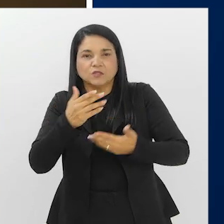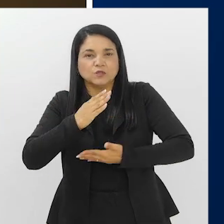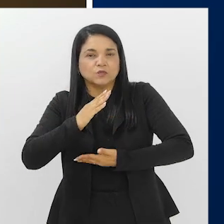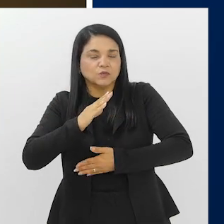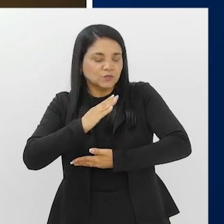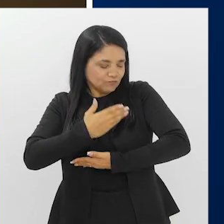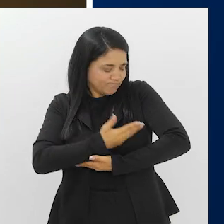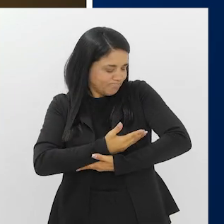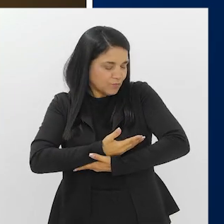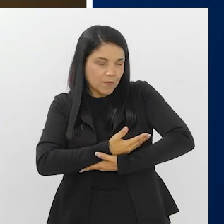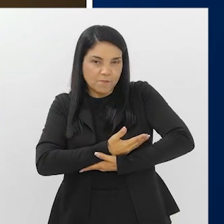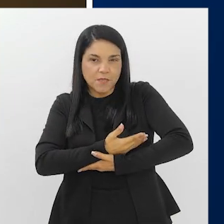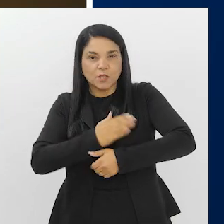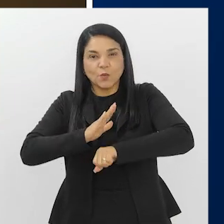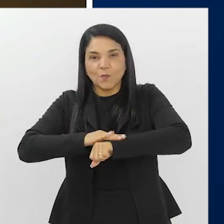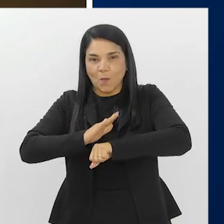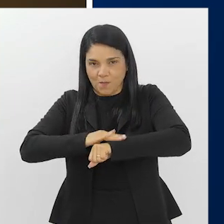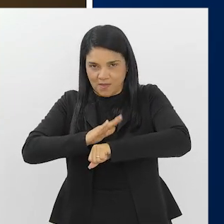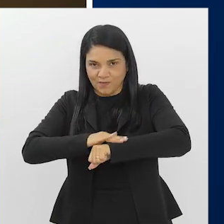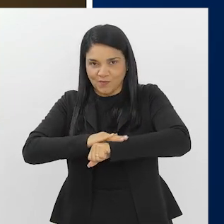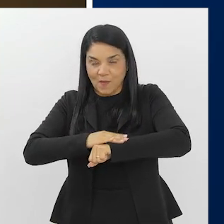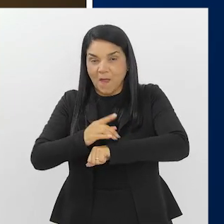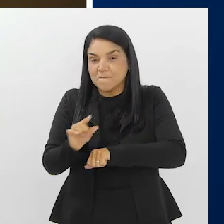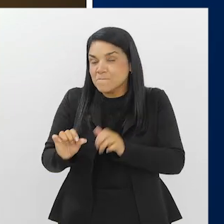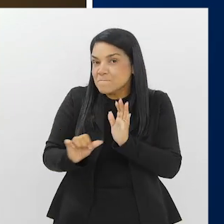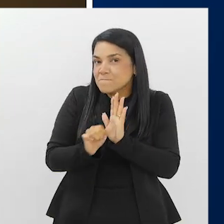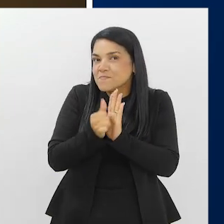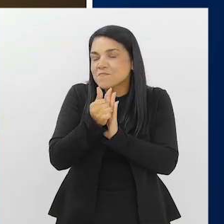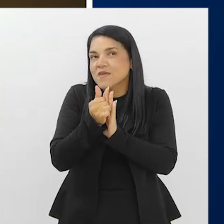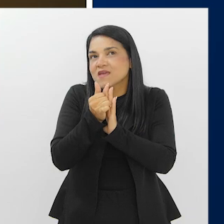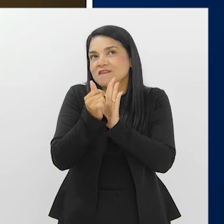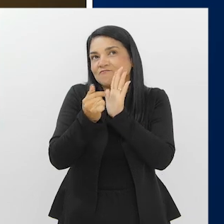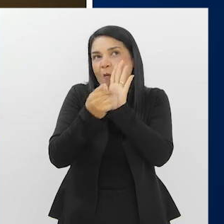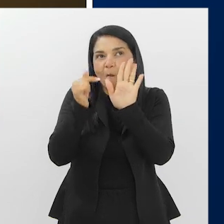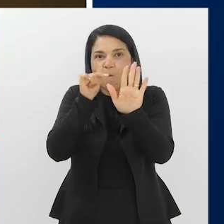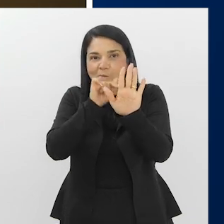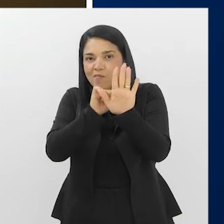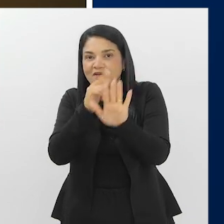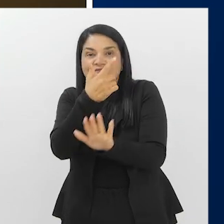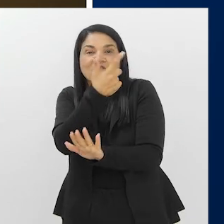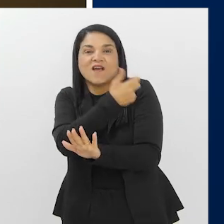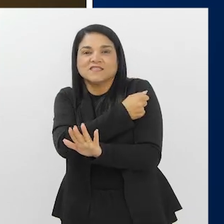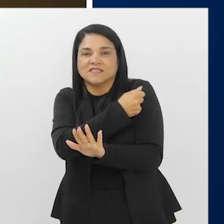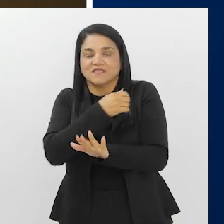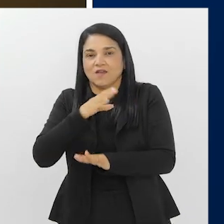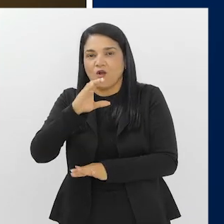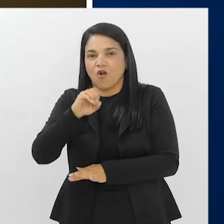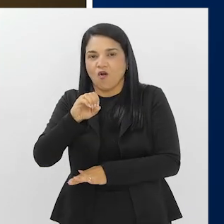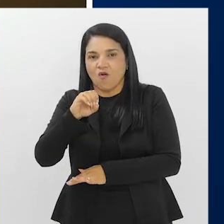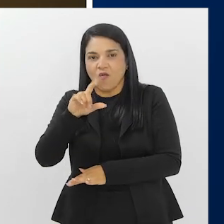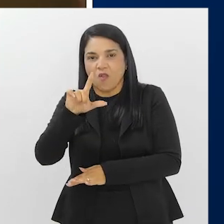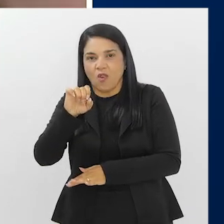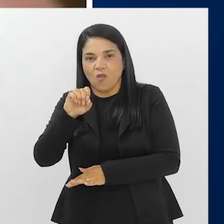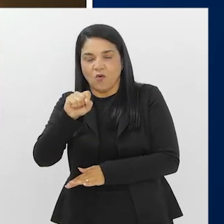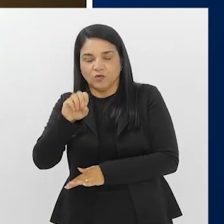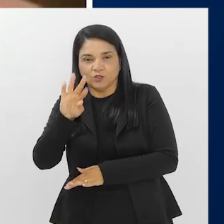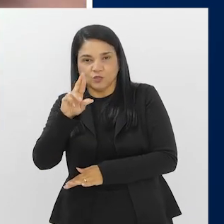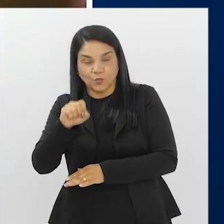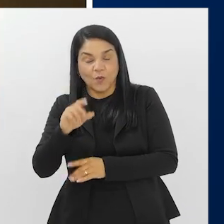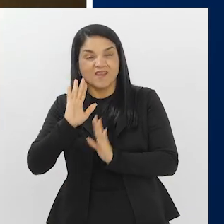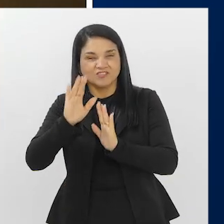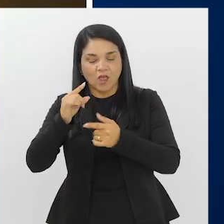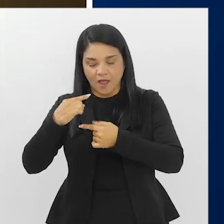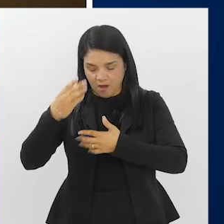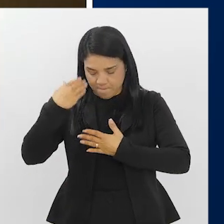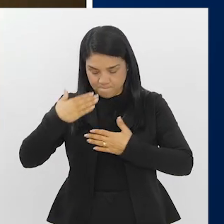aquele momento. É o que a gente fala que é a primeira vacina do bebê, né? A mãe ela já tem os anticorpos próprios, ela vai se imunizar